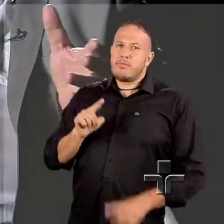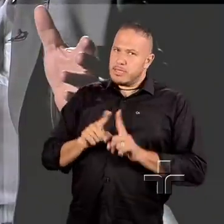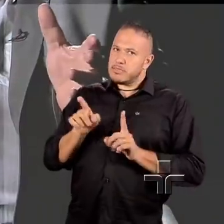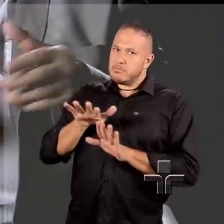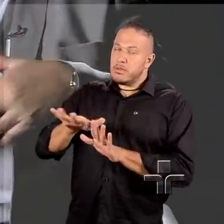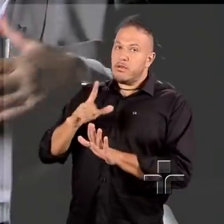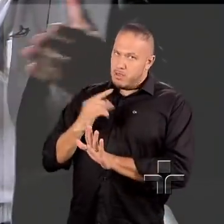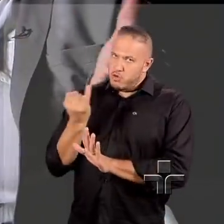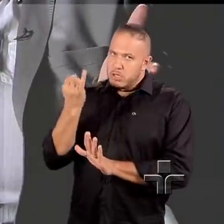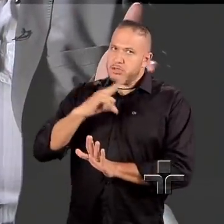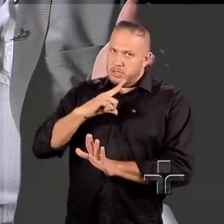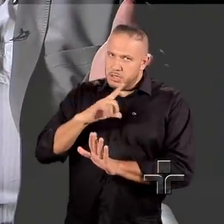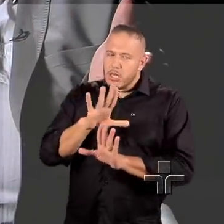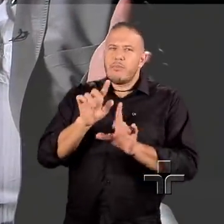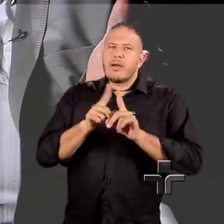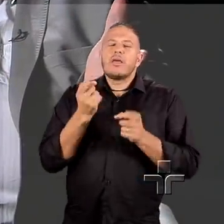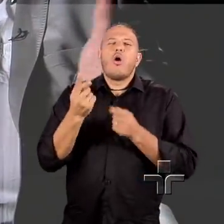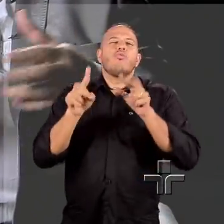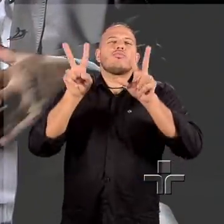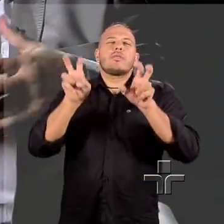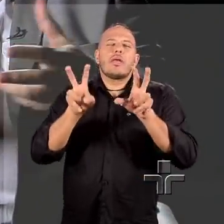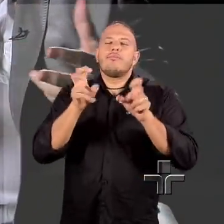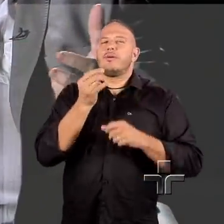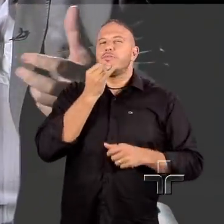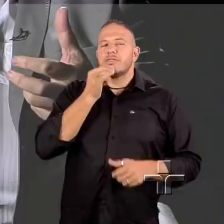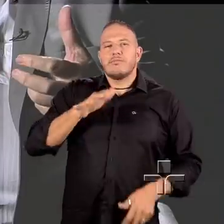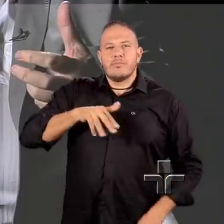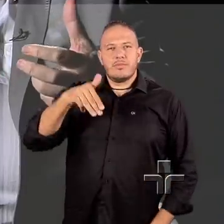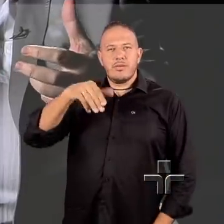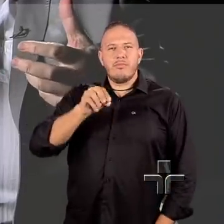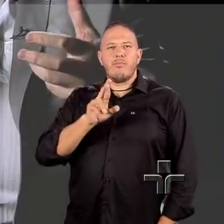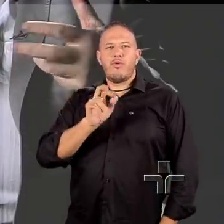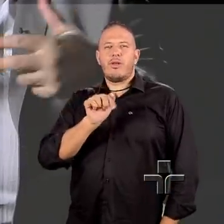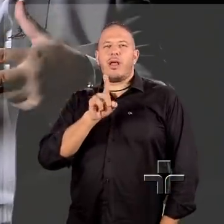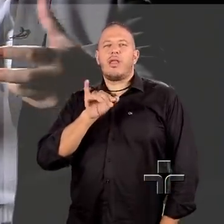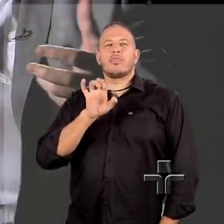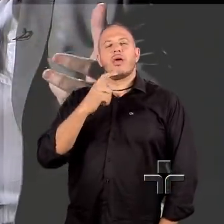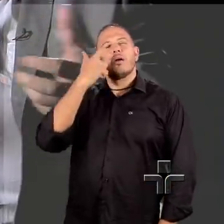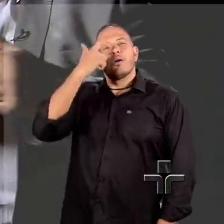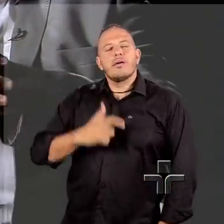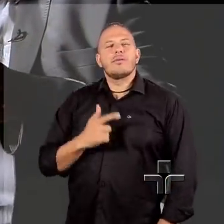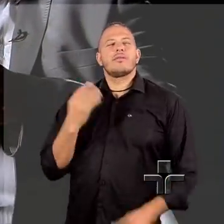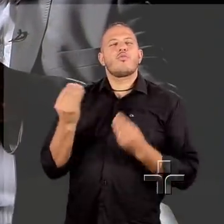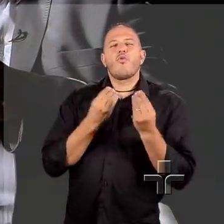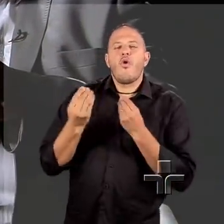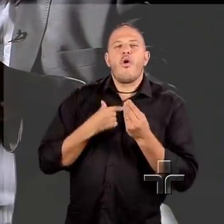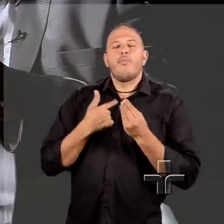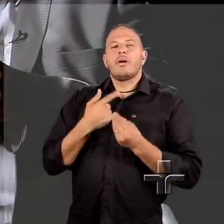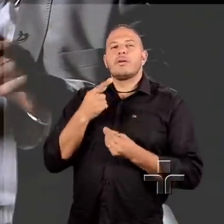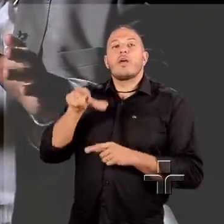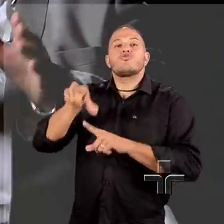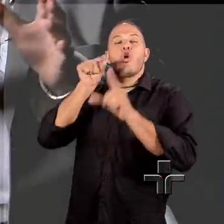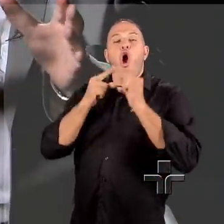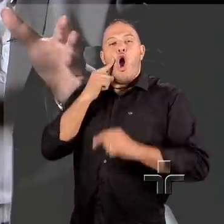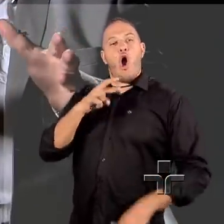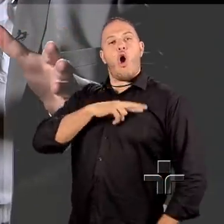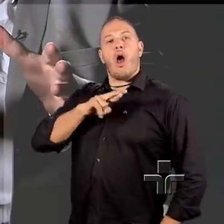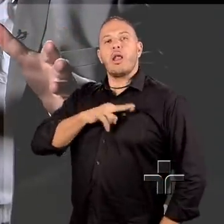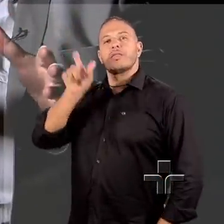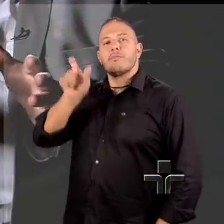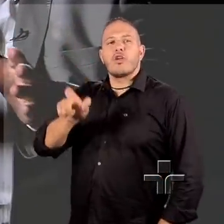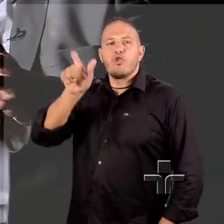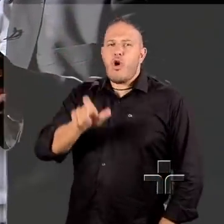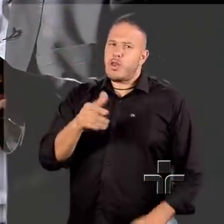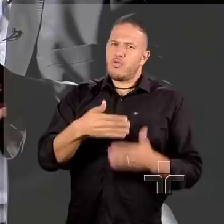Por exemplo, alguns temas no campo, né, da moralidade, né, em relação à formação religiosa das pessoas, não é que isso não tenha